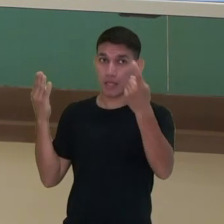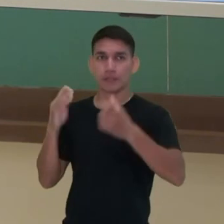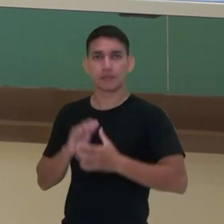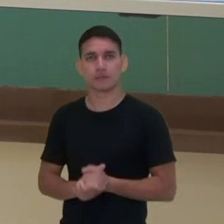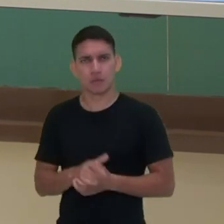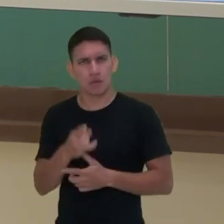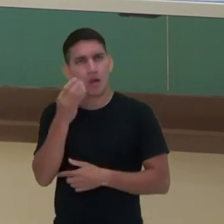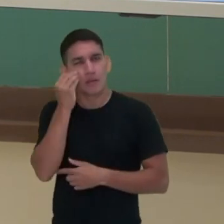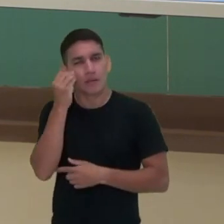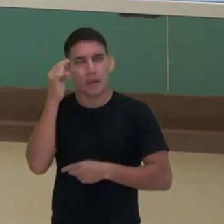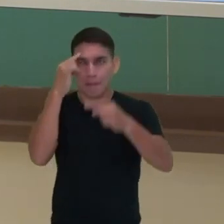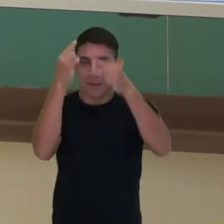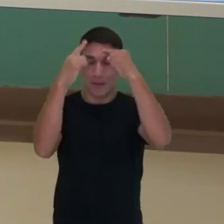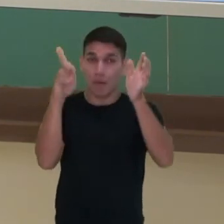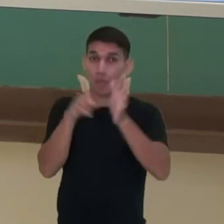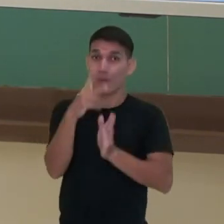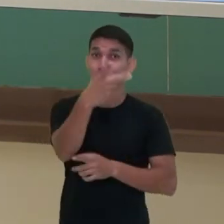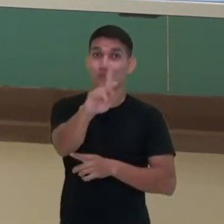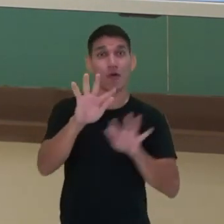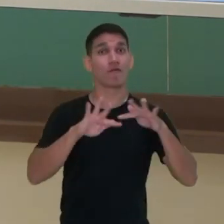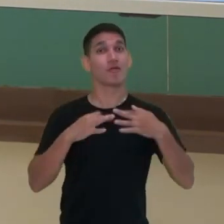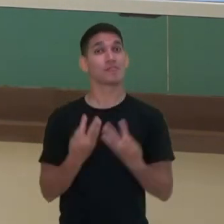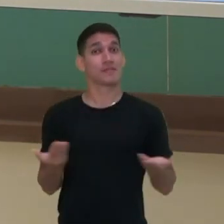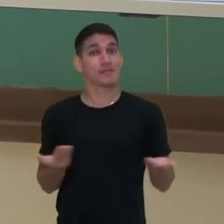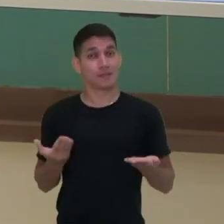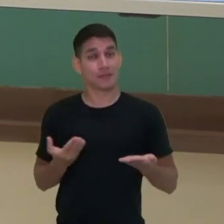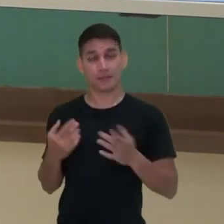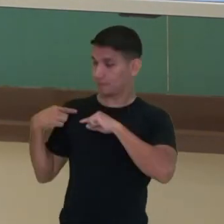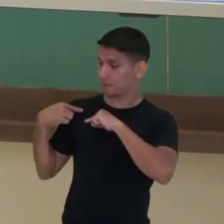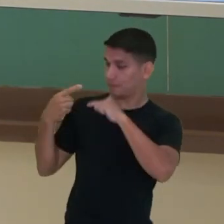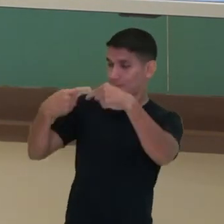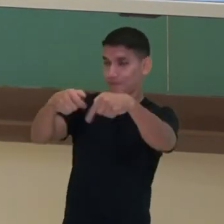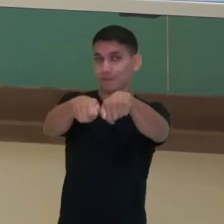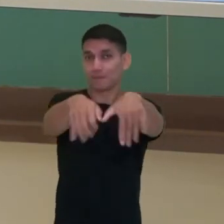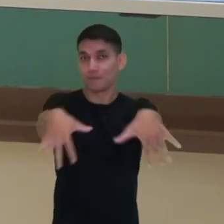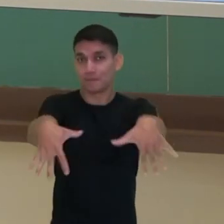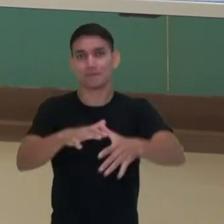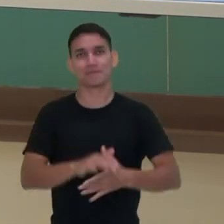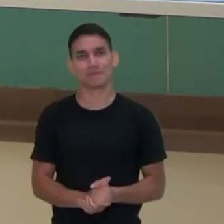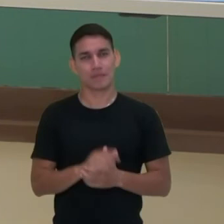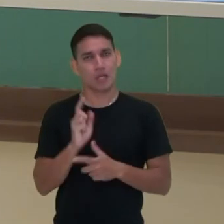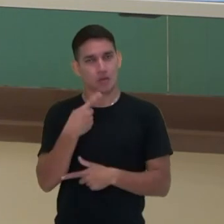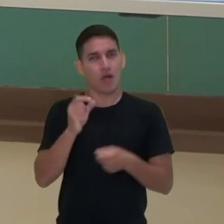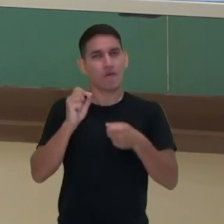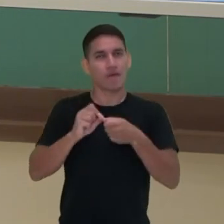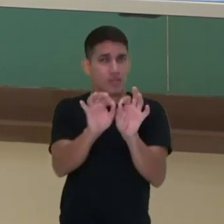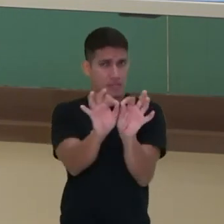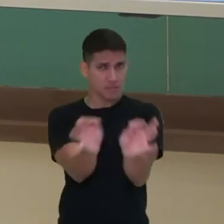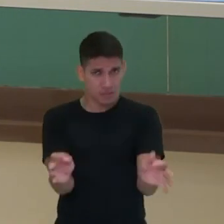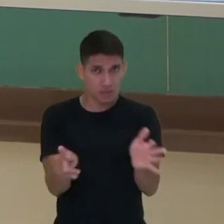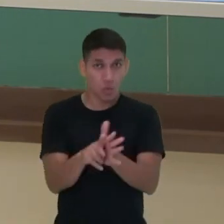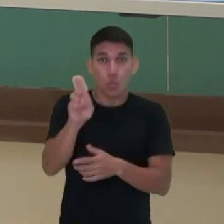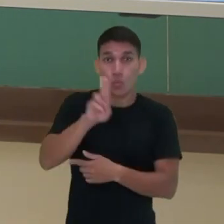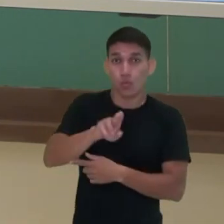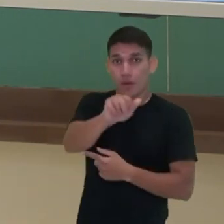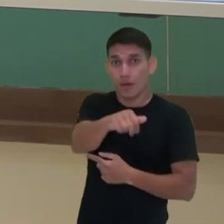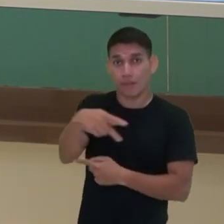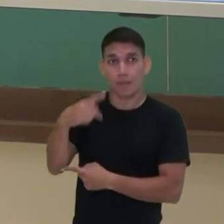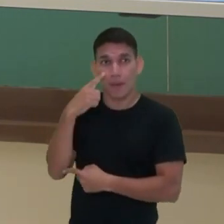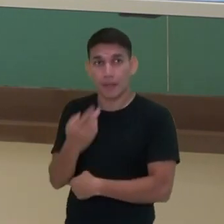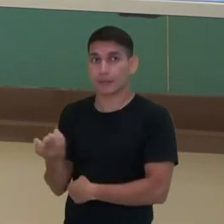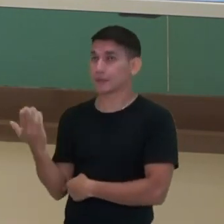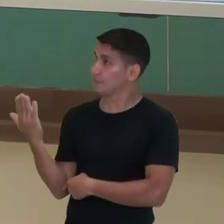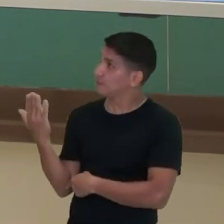pensou em construir um heredograma da sua família agora? Vamos construir um heredograma simples utilizando o aplicativo